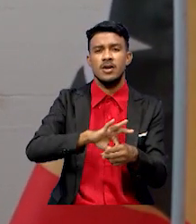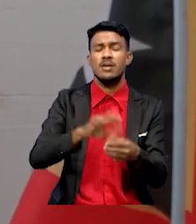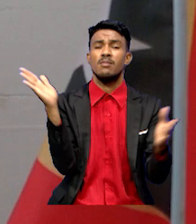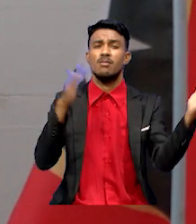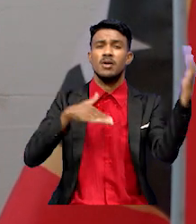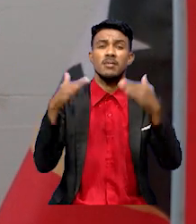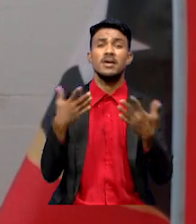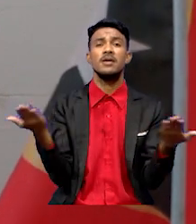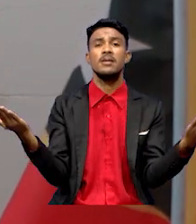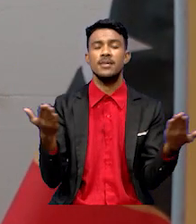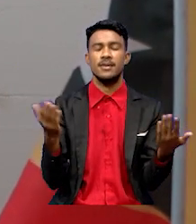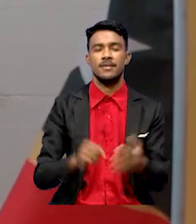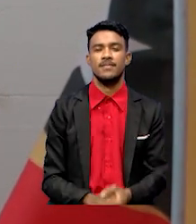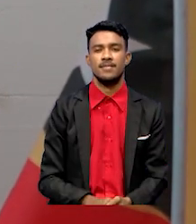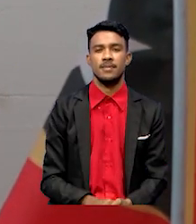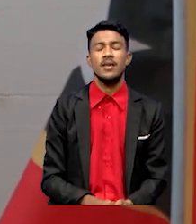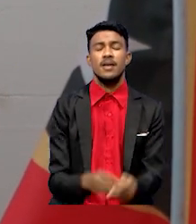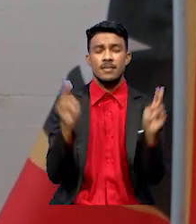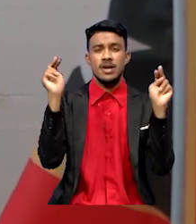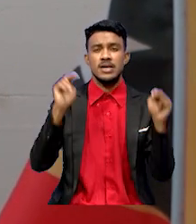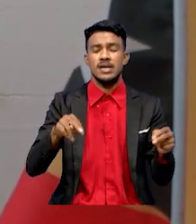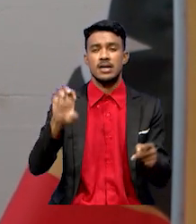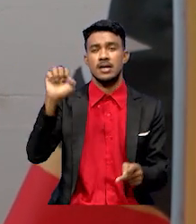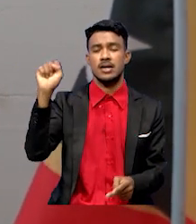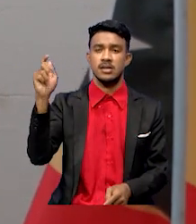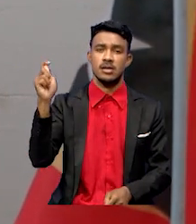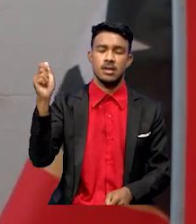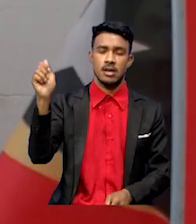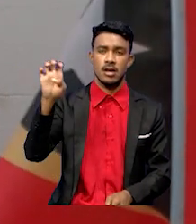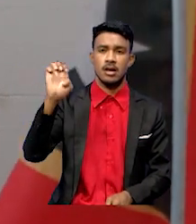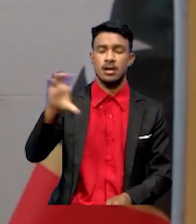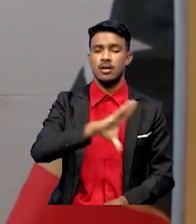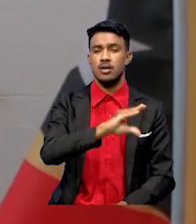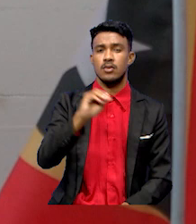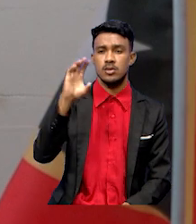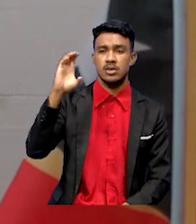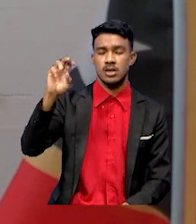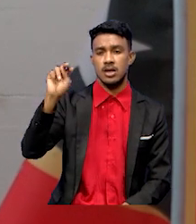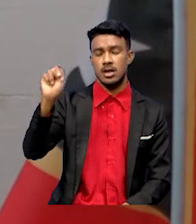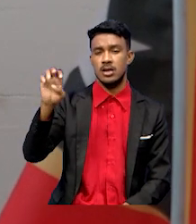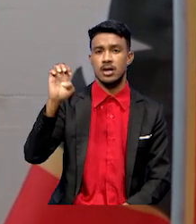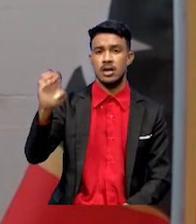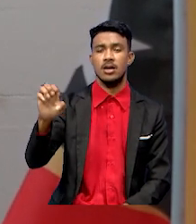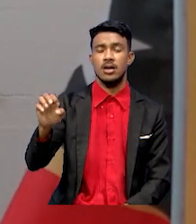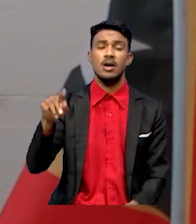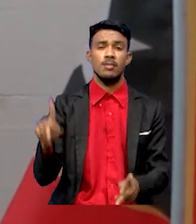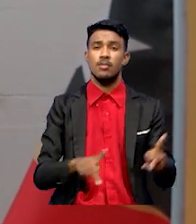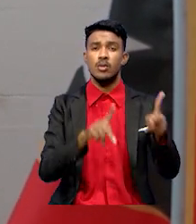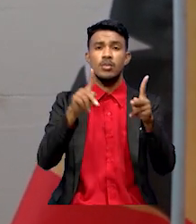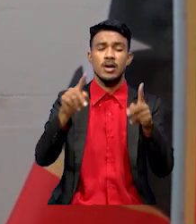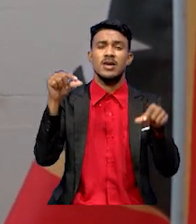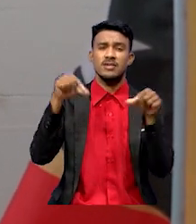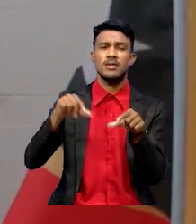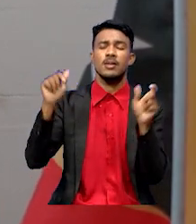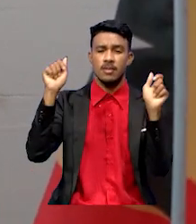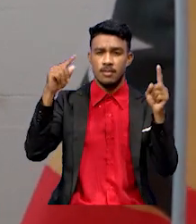renepe. Ne precisa estar, você ne precisa publica deficiência da neba pública para bele